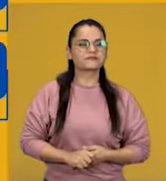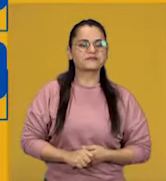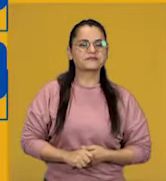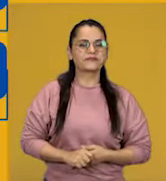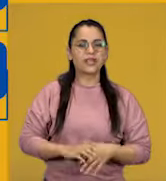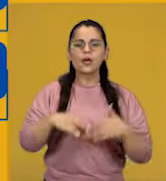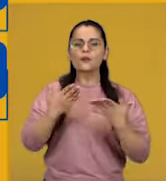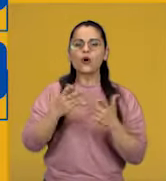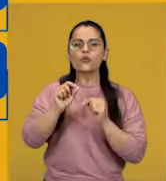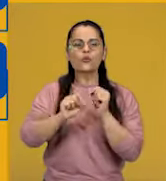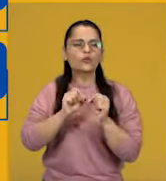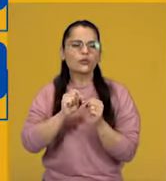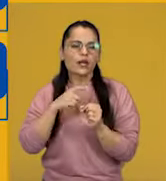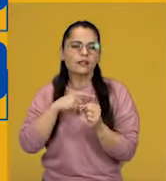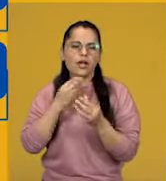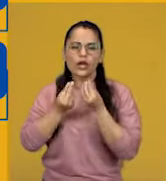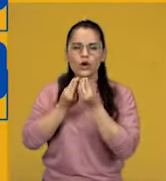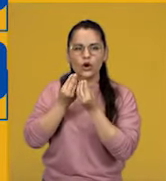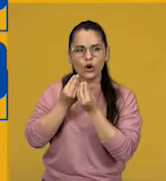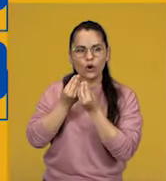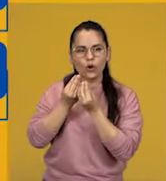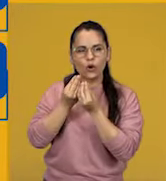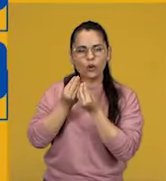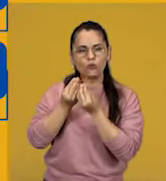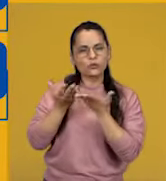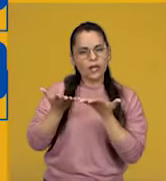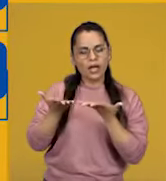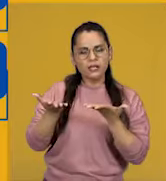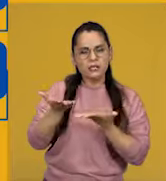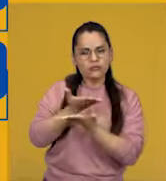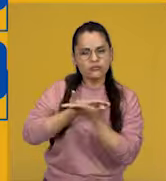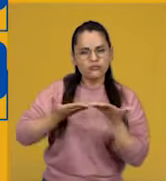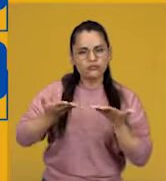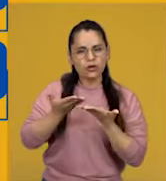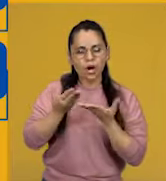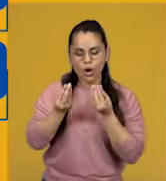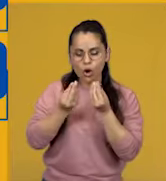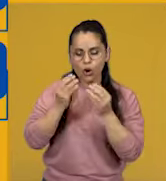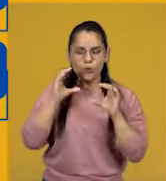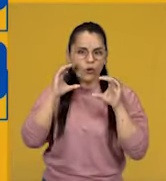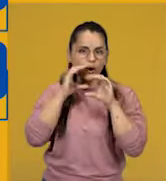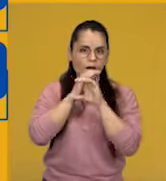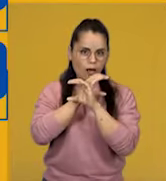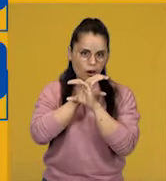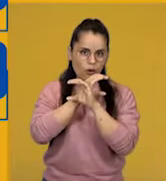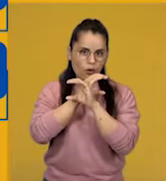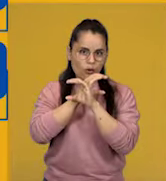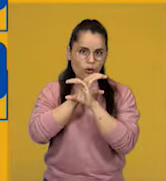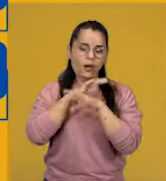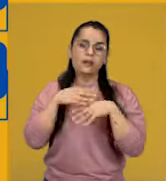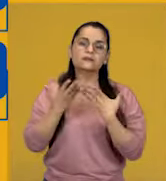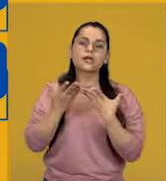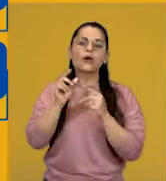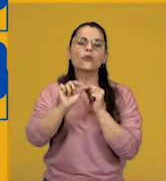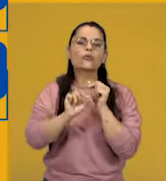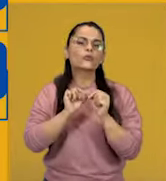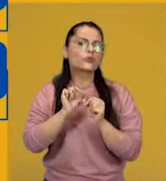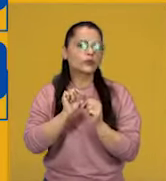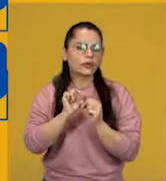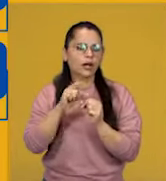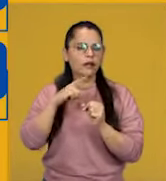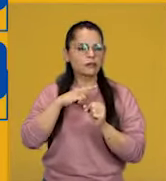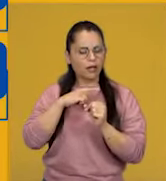tá bom nós temos aí uma forma de trânsito trânsito desse calor esse calor ele está ali